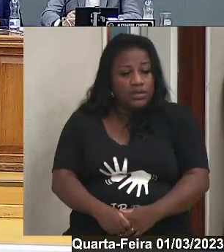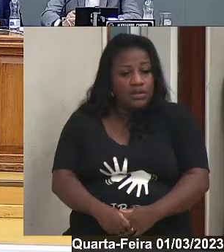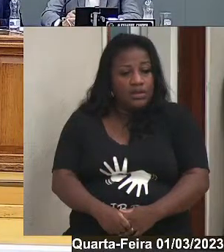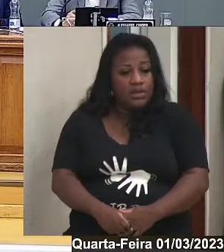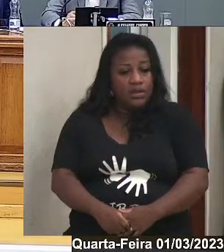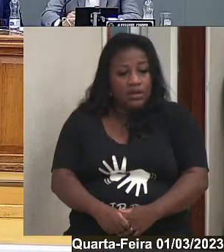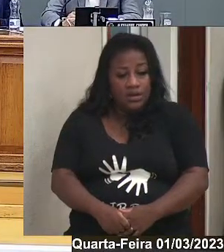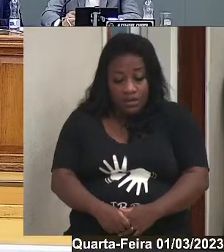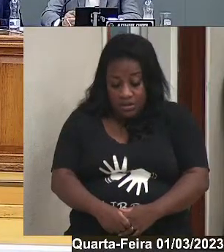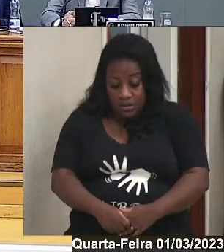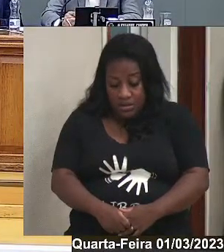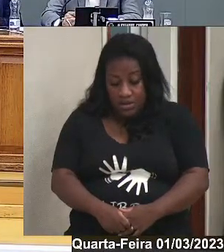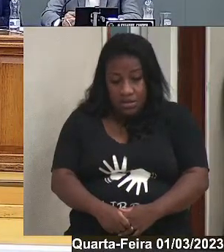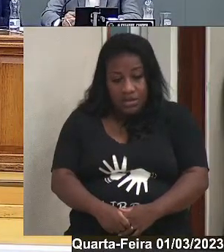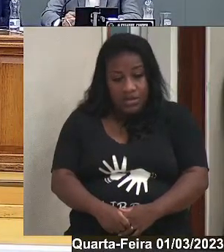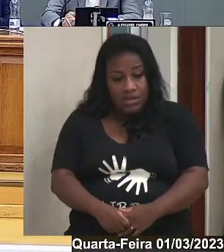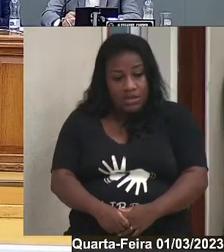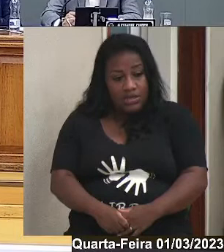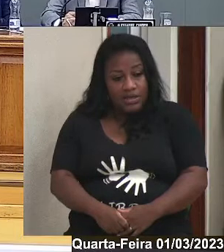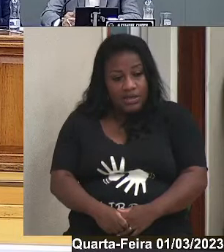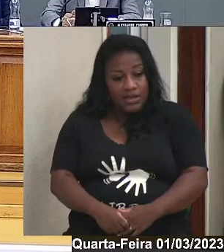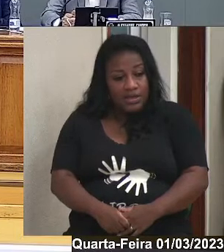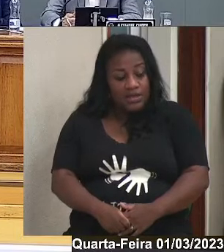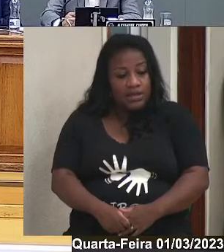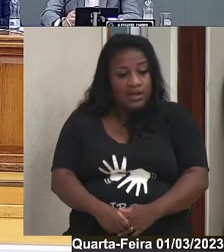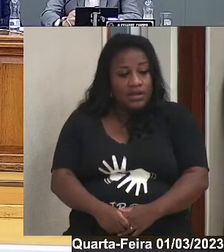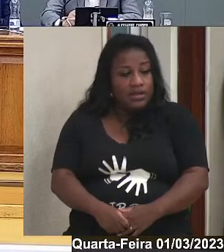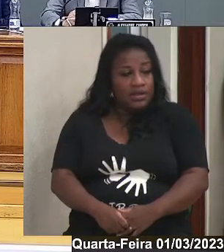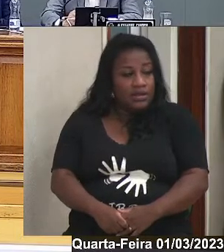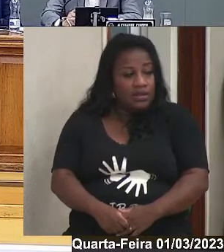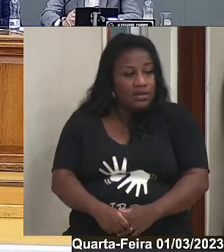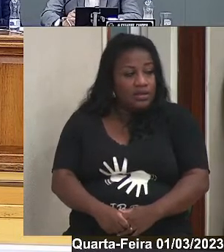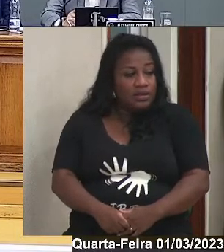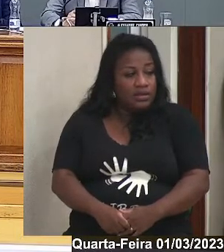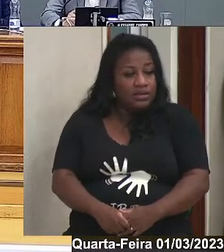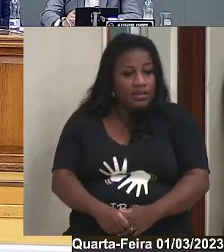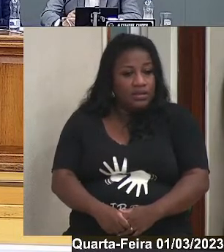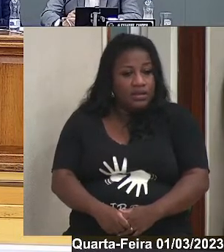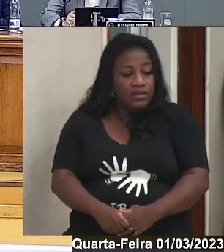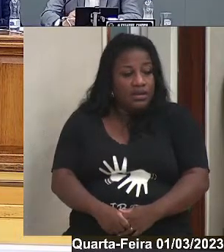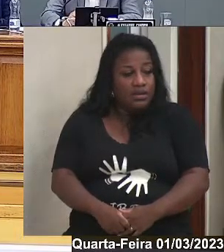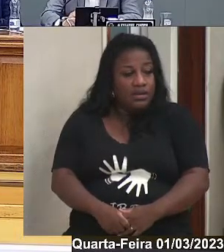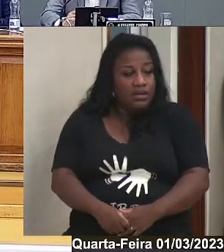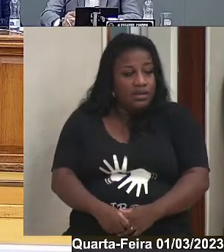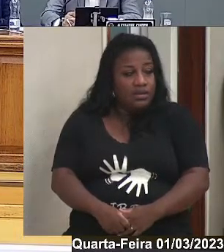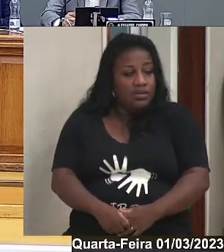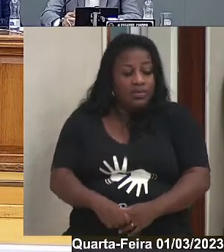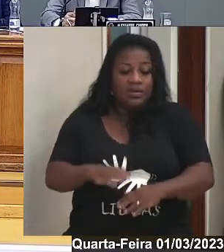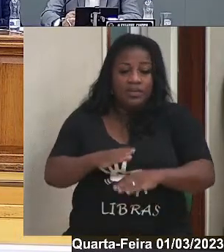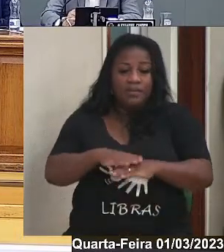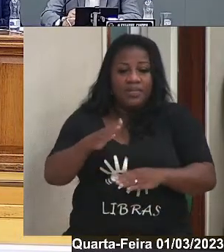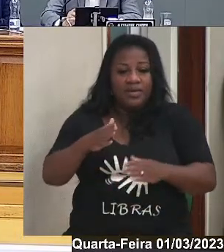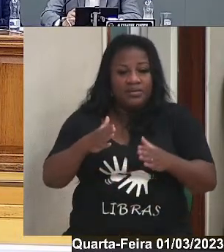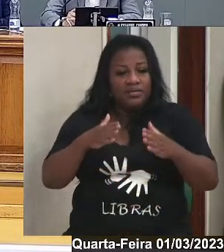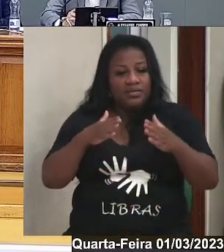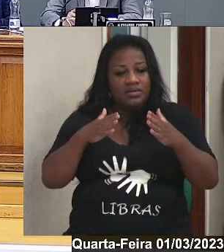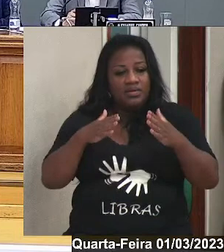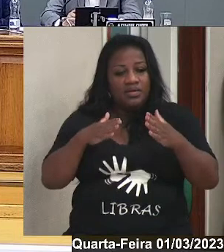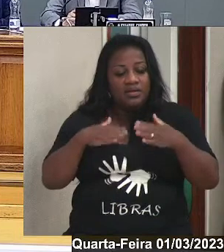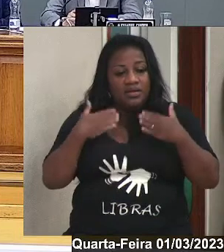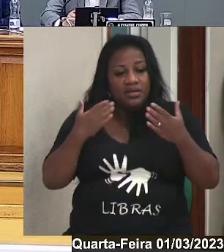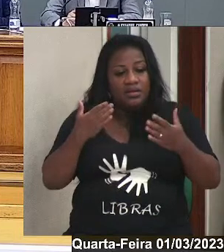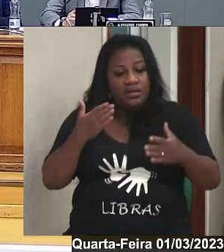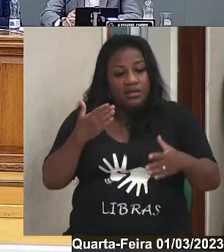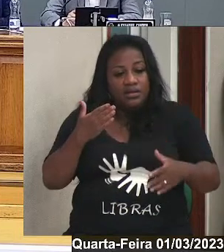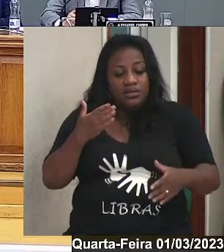Concedo, então, a justificativa do voto ao vereador Abidan Henrique. Vereadores, o que mais me assusta é a hipocrisia, né? Porque os senhores